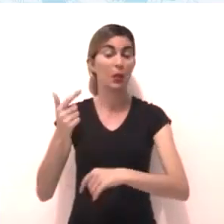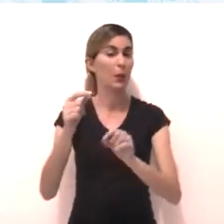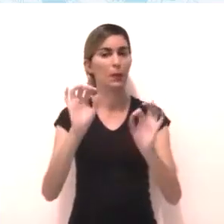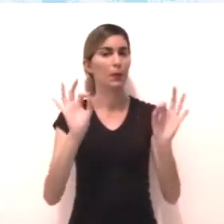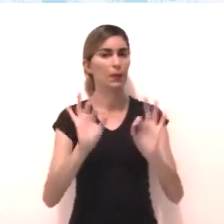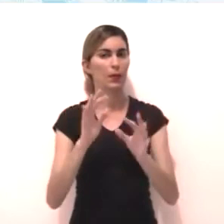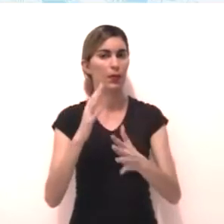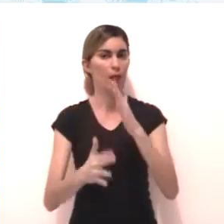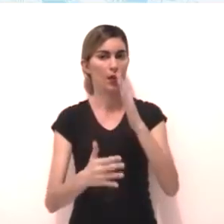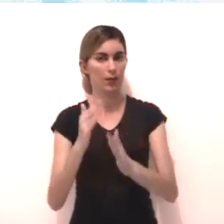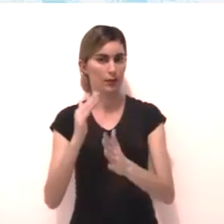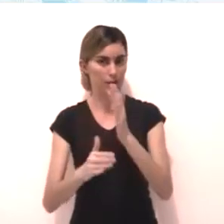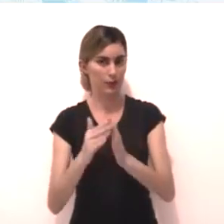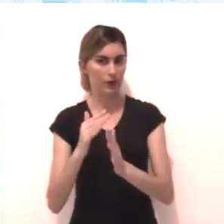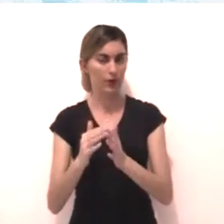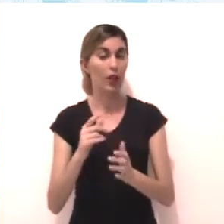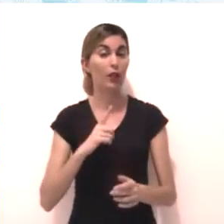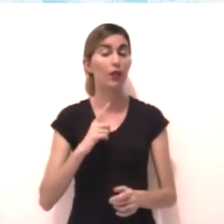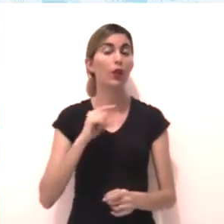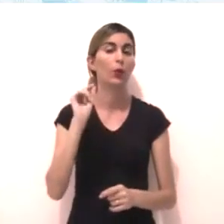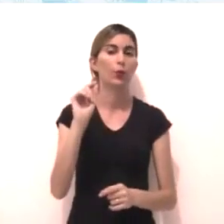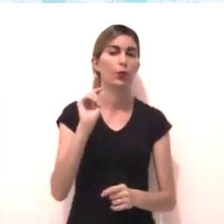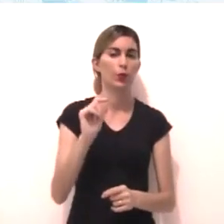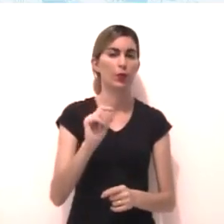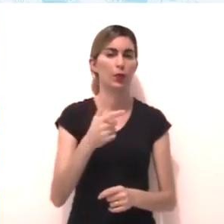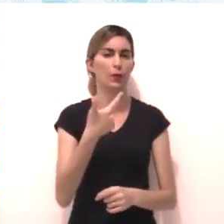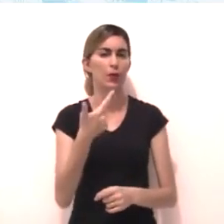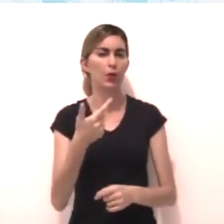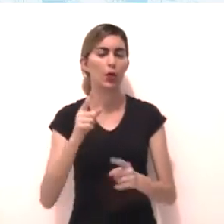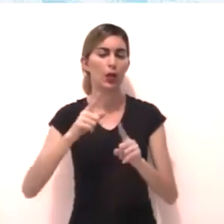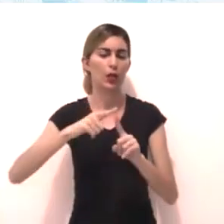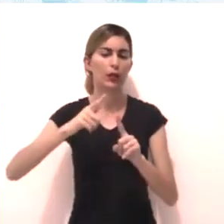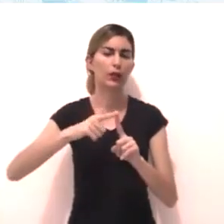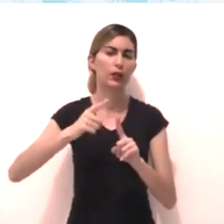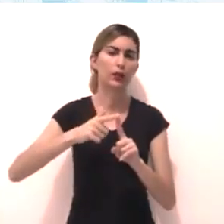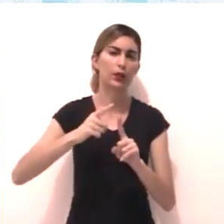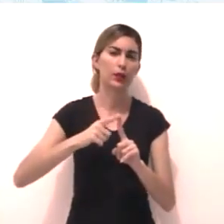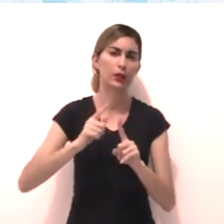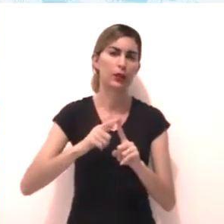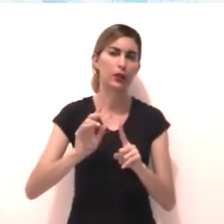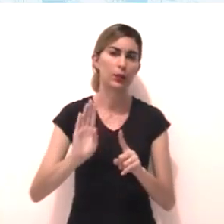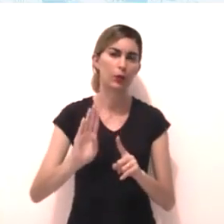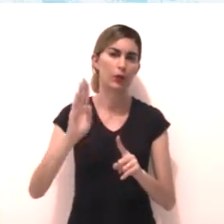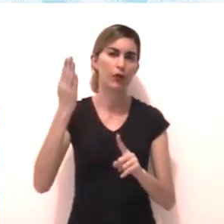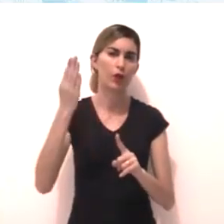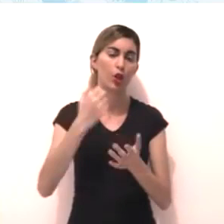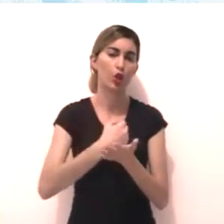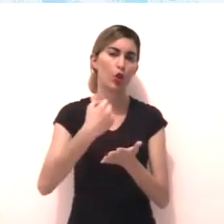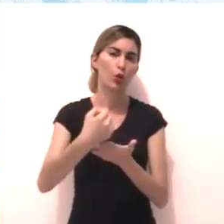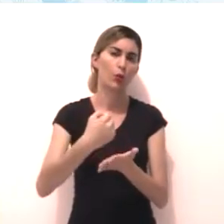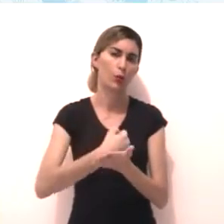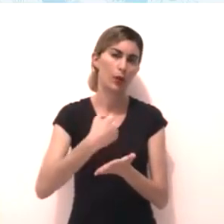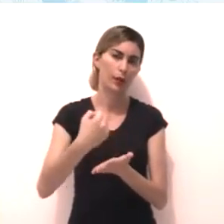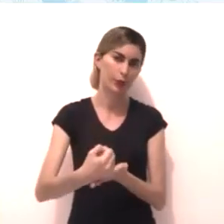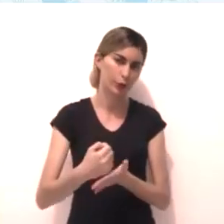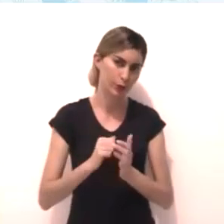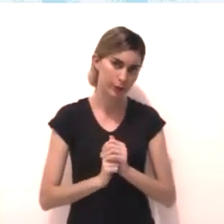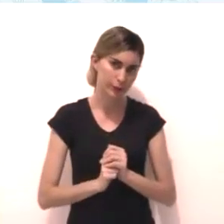Não, não tem nada a ver com isso. Tem a ver com um tipo de falsificação de